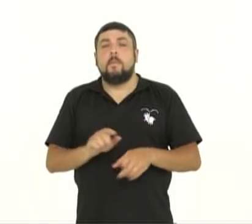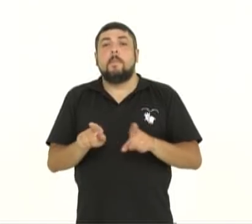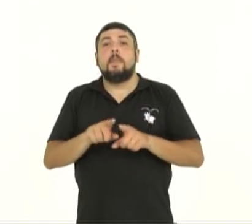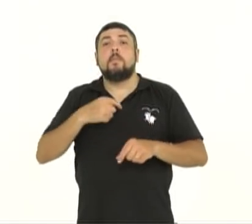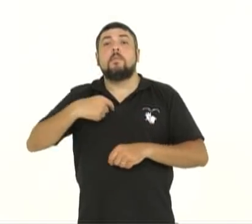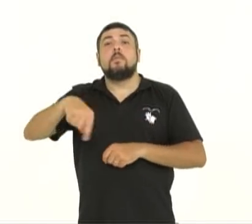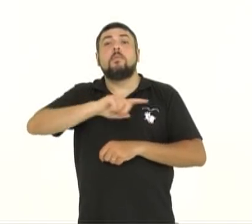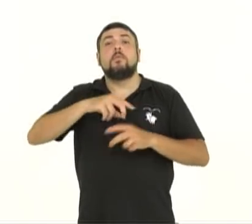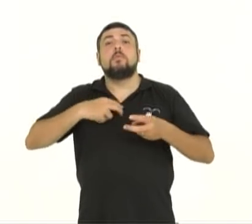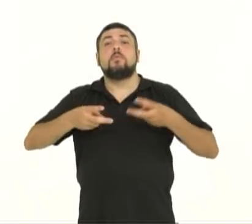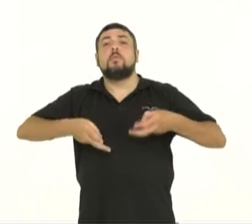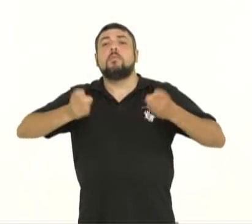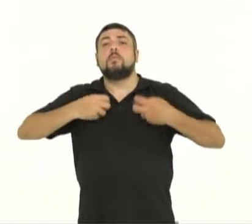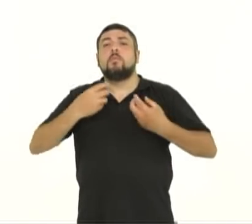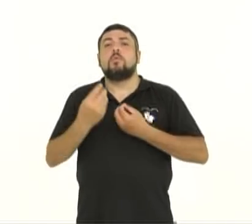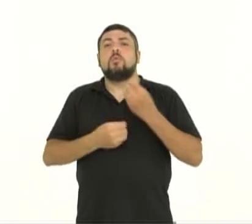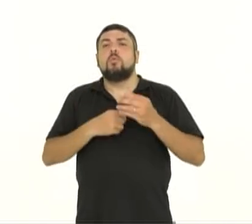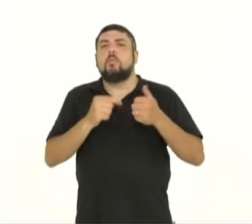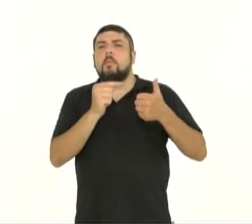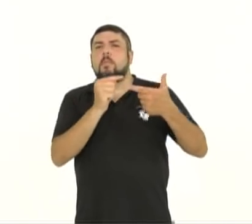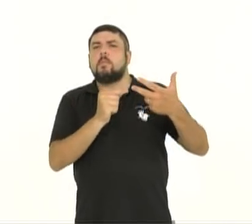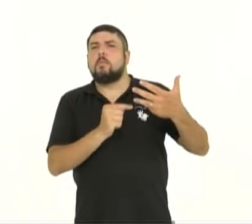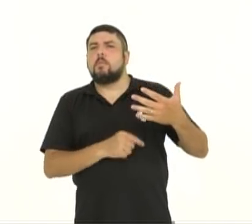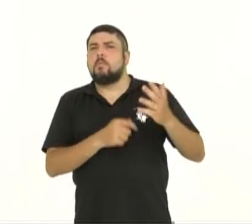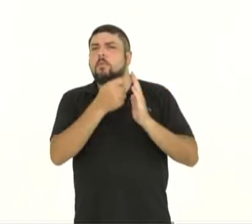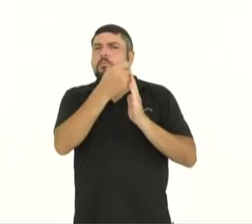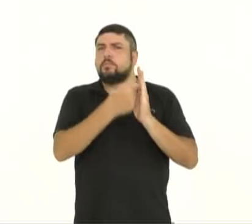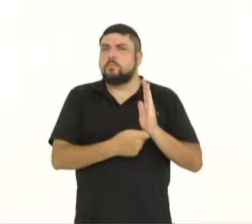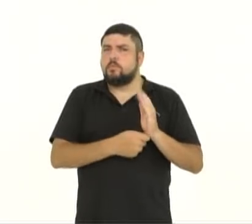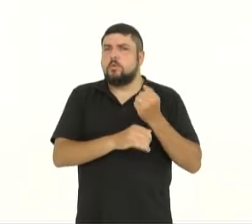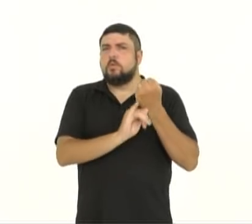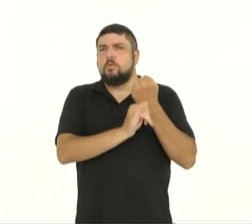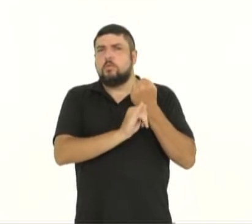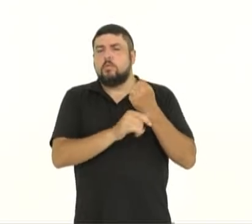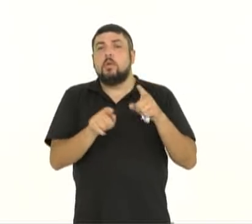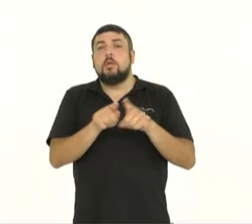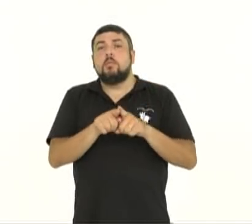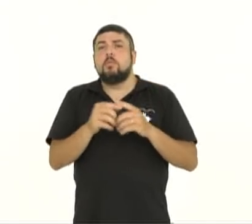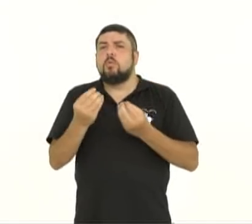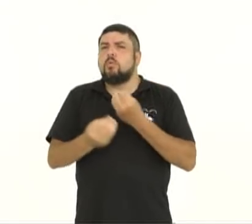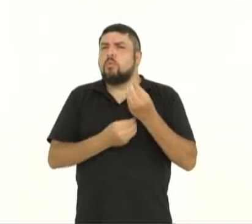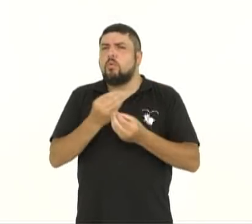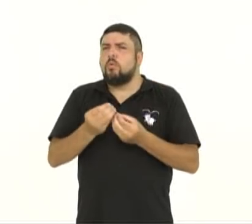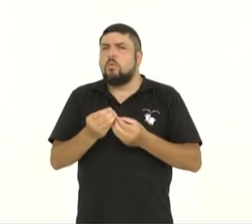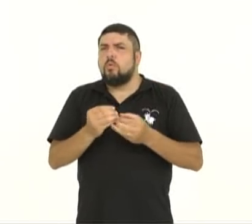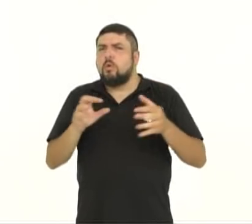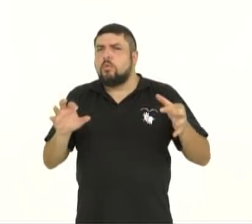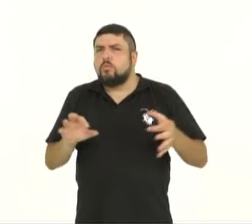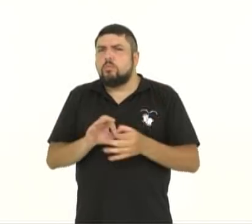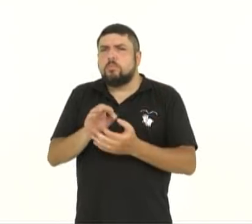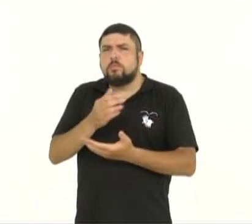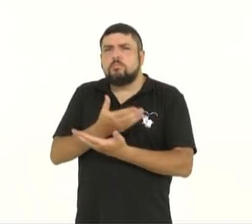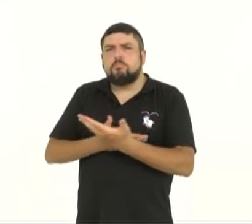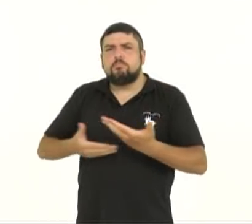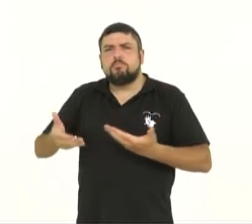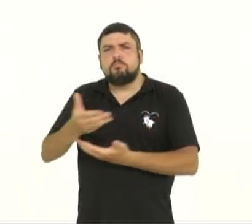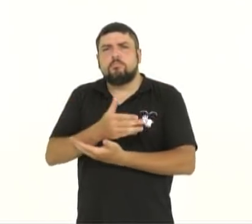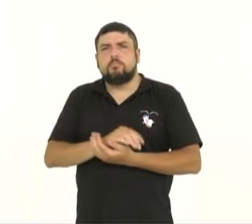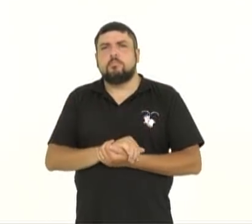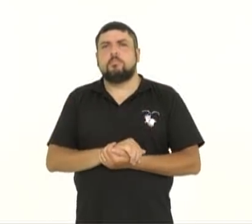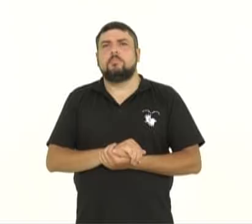seus aspectos composicionais e analisar a intertextualidade presente no texto, né? Então eu trouxe para vocês aqui,